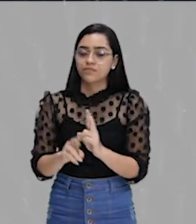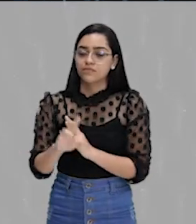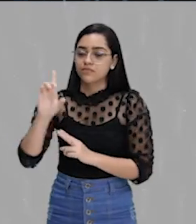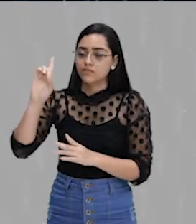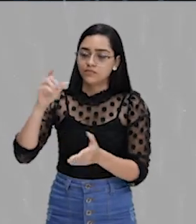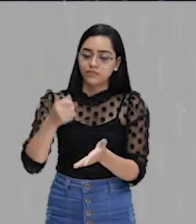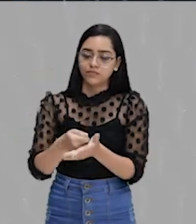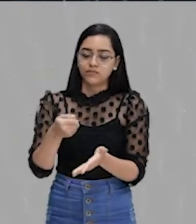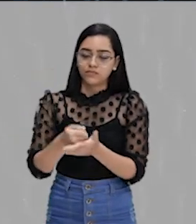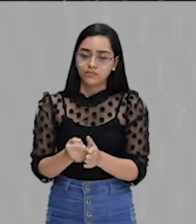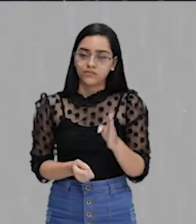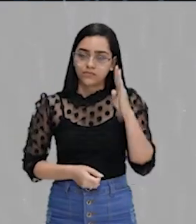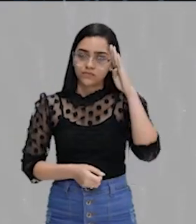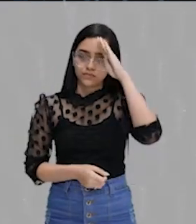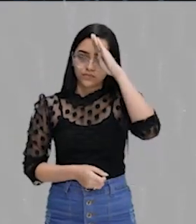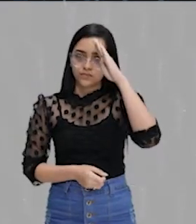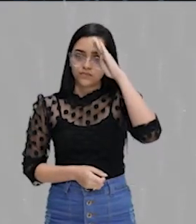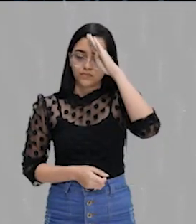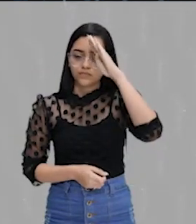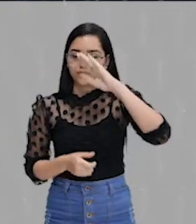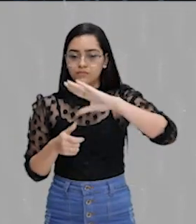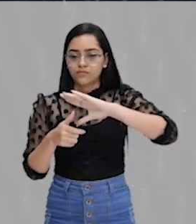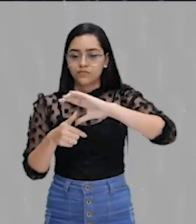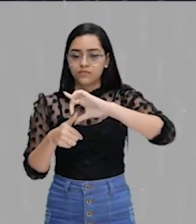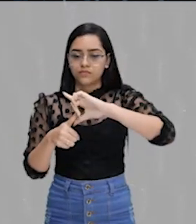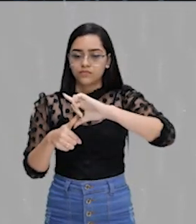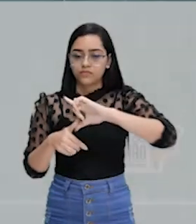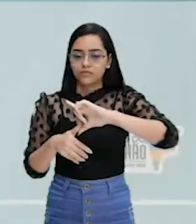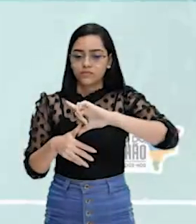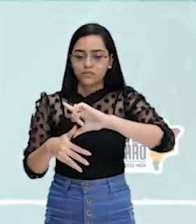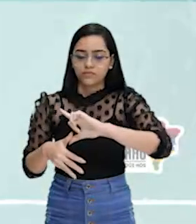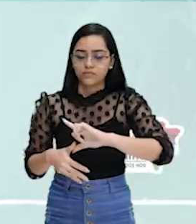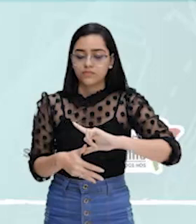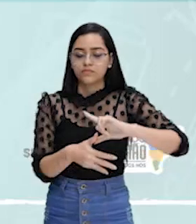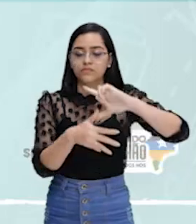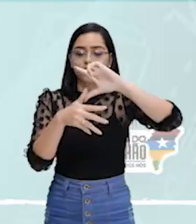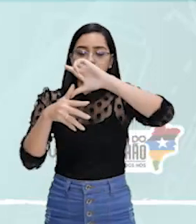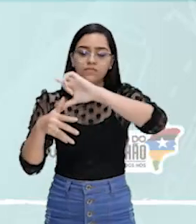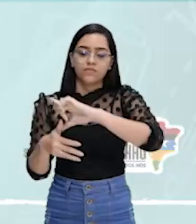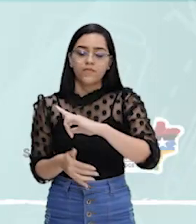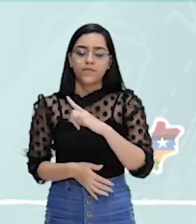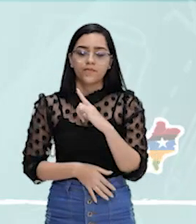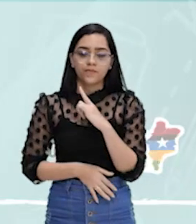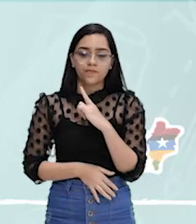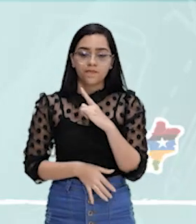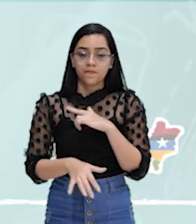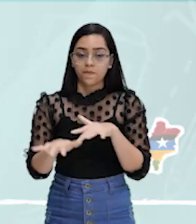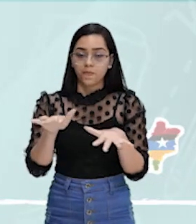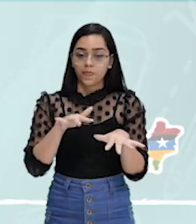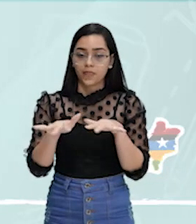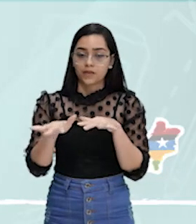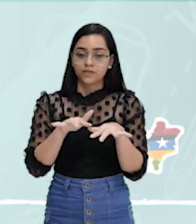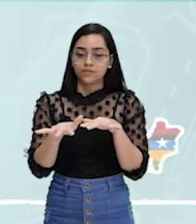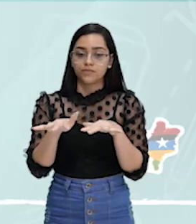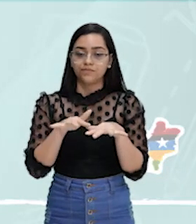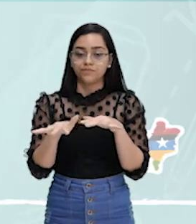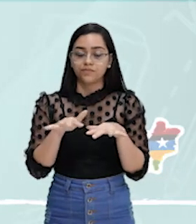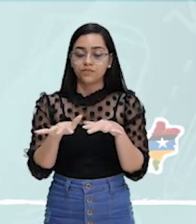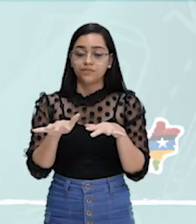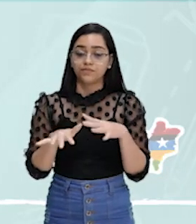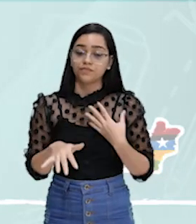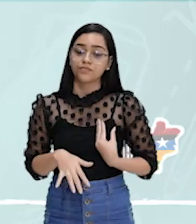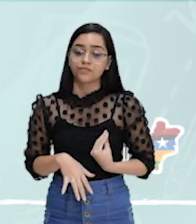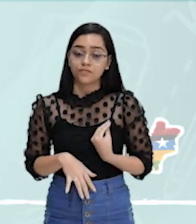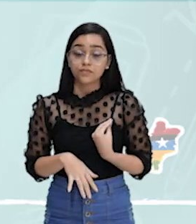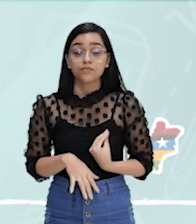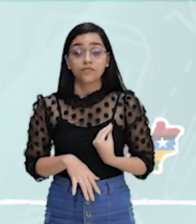ditaduras militares na América Latina. Falando aí desse movimento